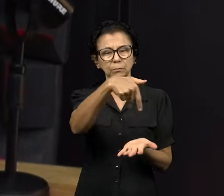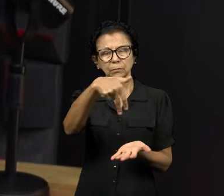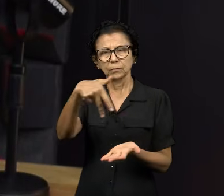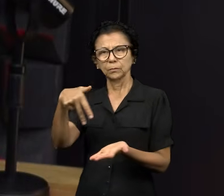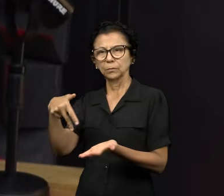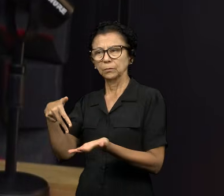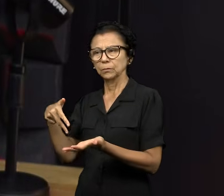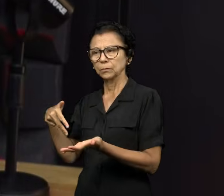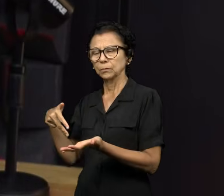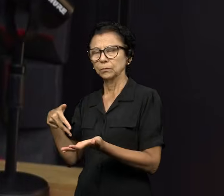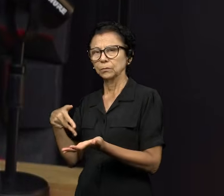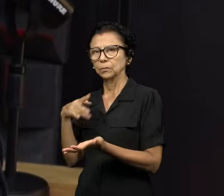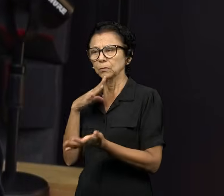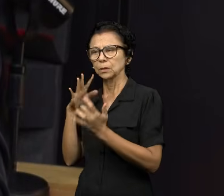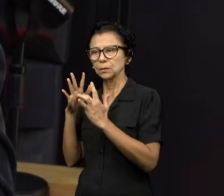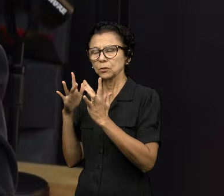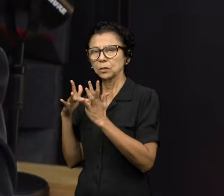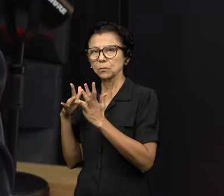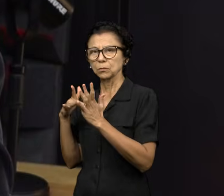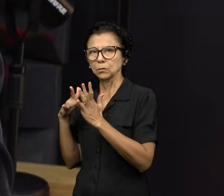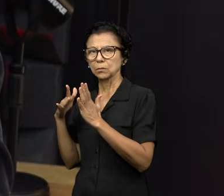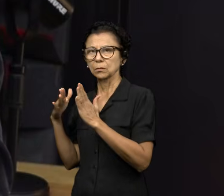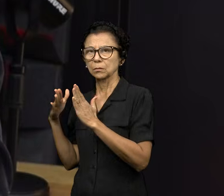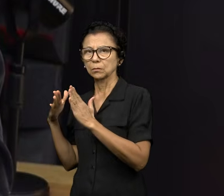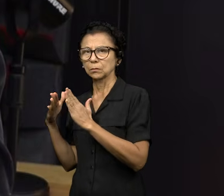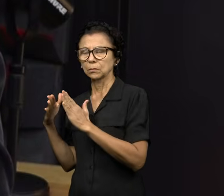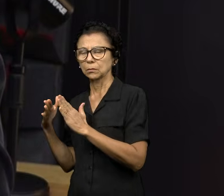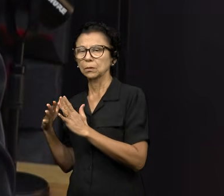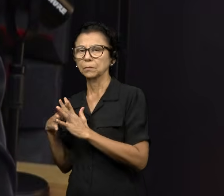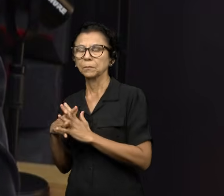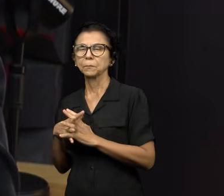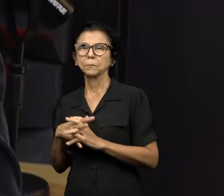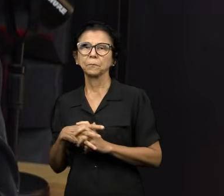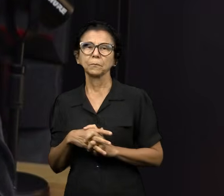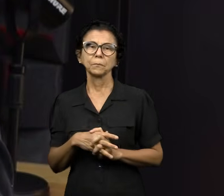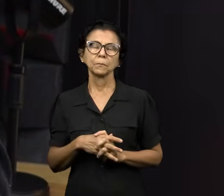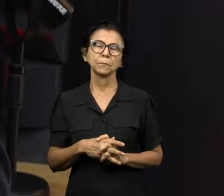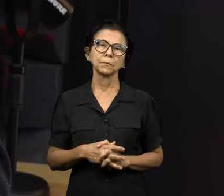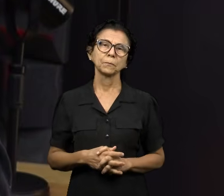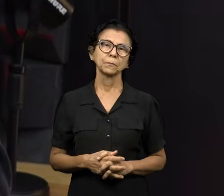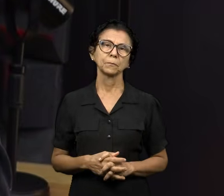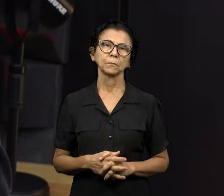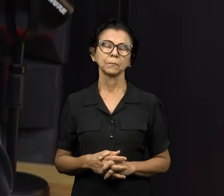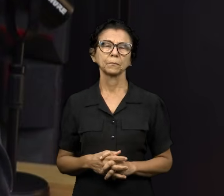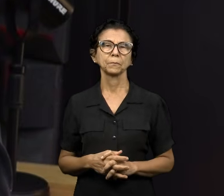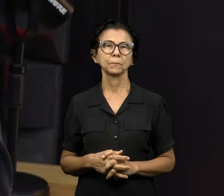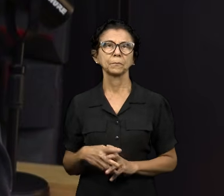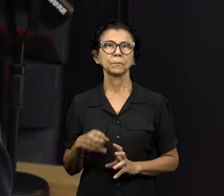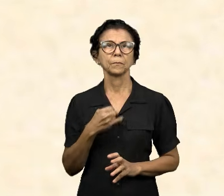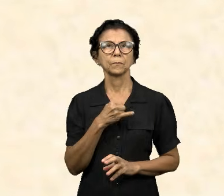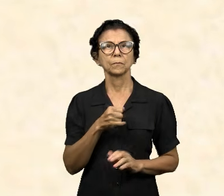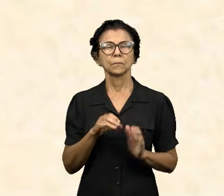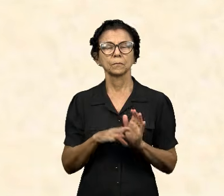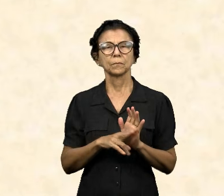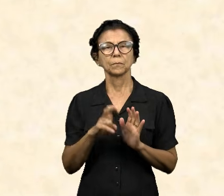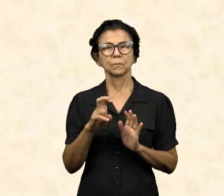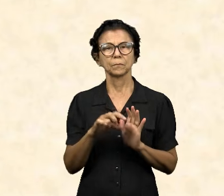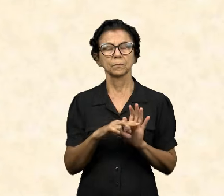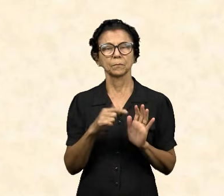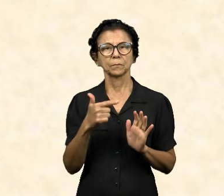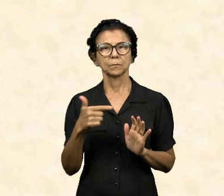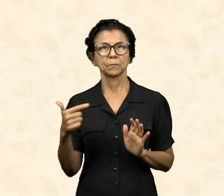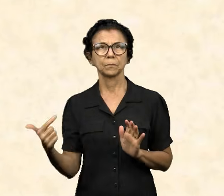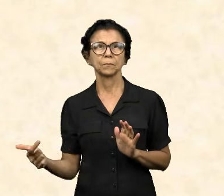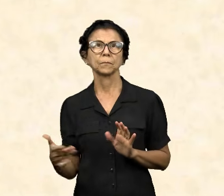Jesus. Sim. Mas às vezes o homem toma decisões contrárias. E o texto em João 5:22 é: e também o Pai a